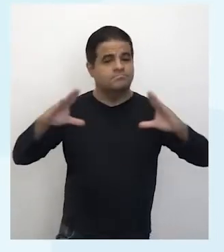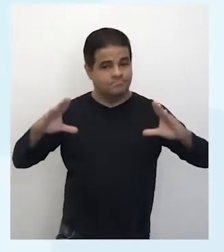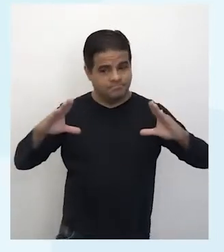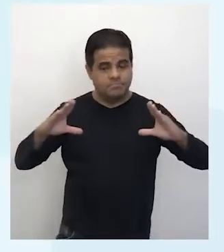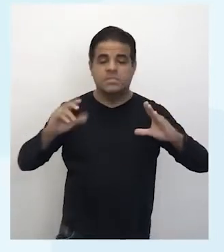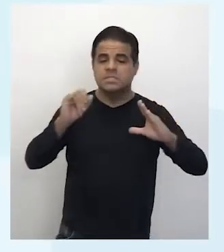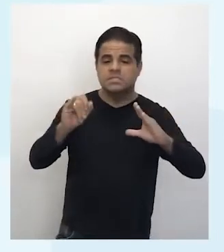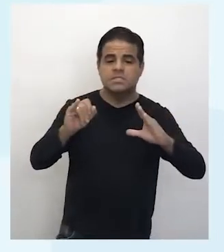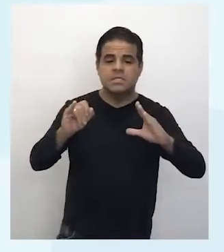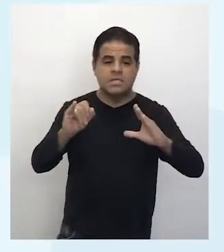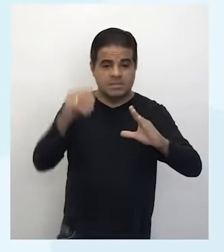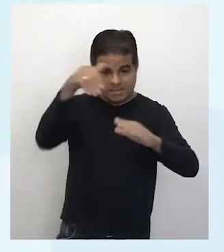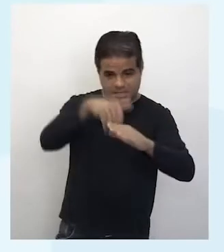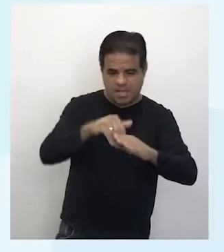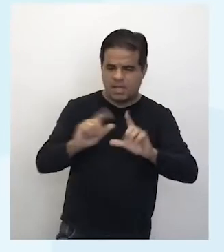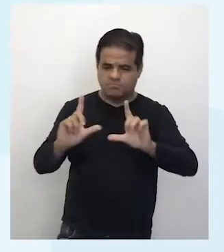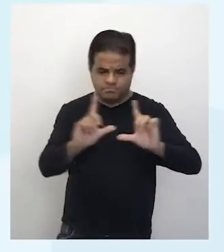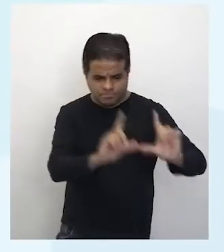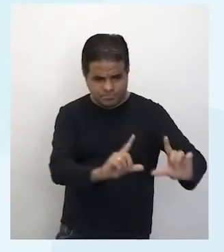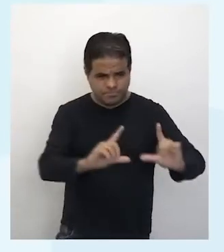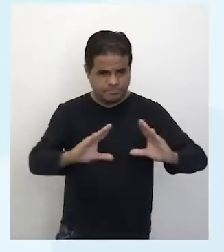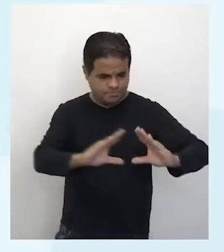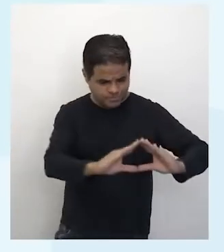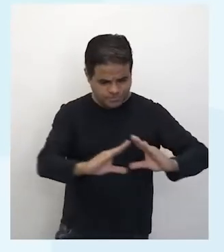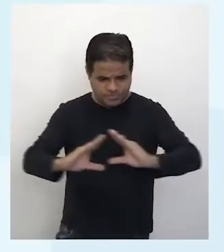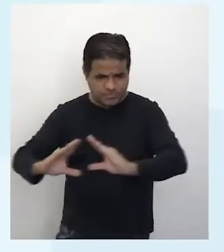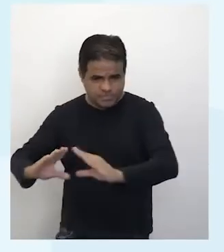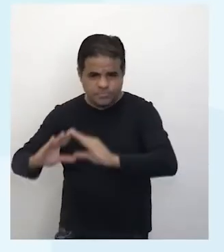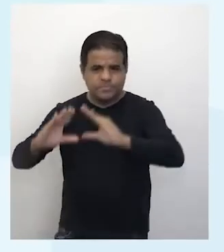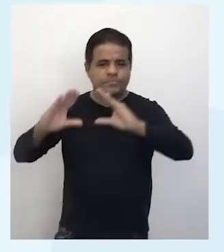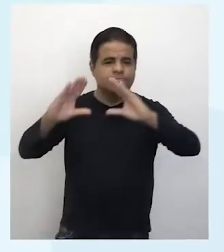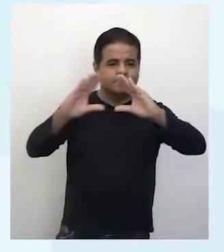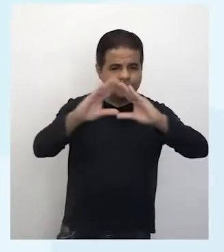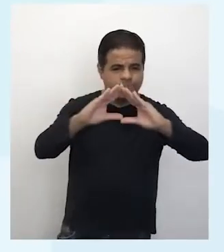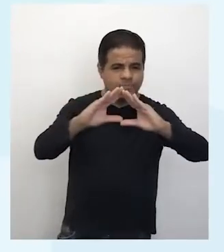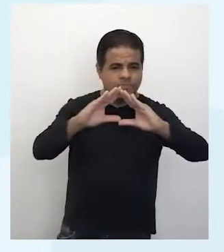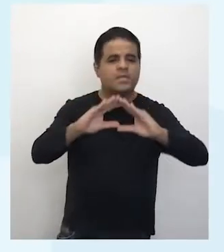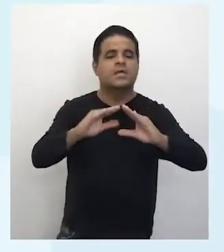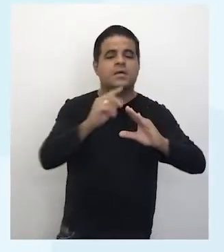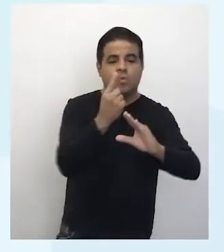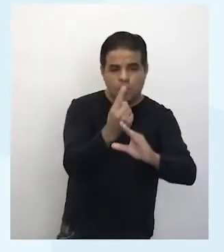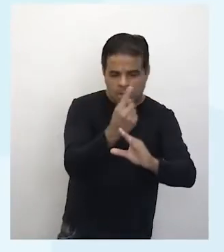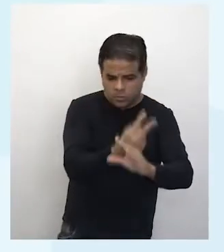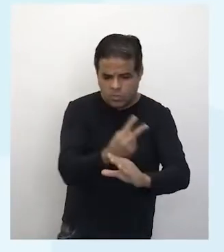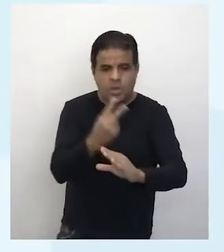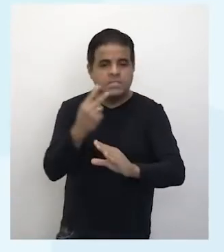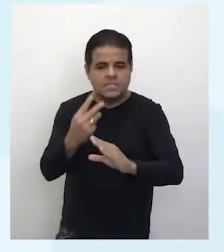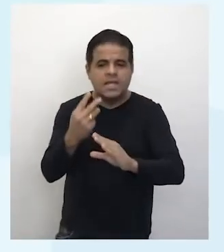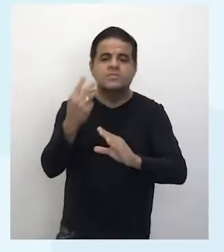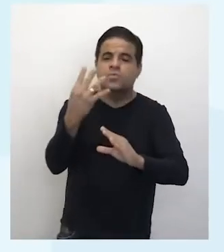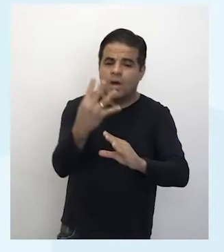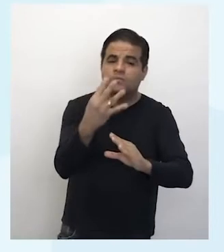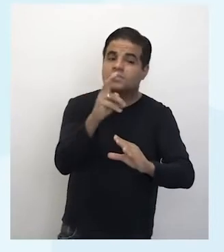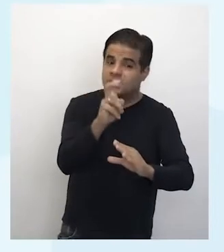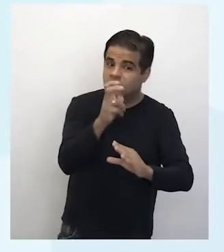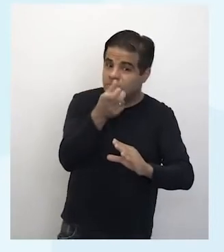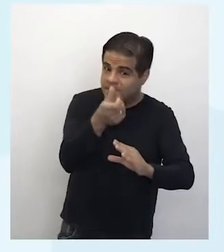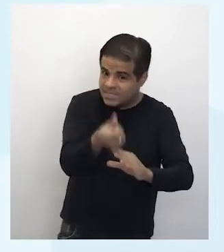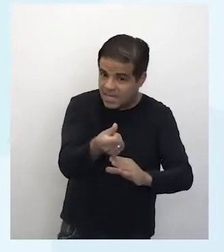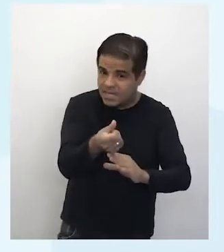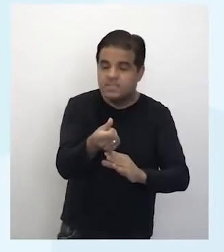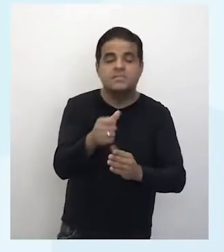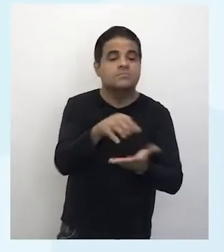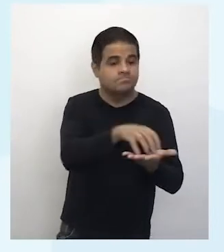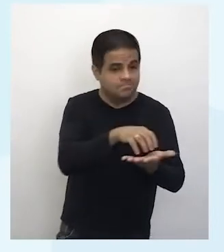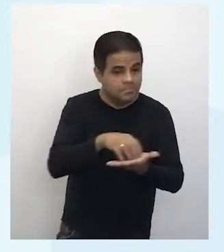se o preencher aqui Contando os ladinhos aqui ó uma duas três quatro cinco seis